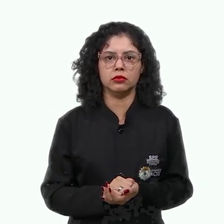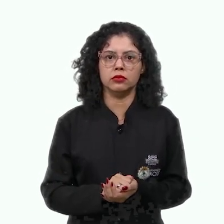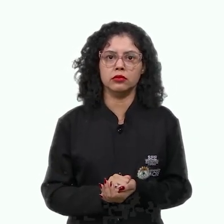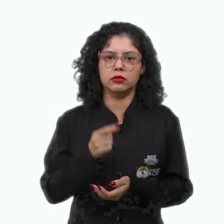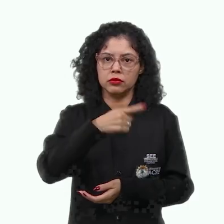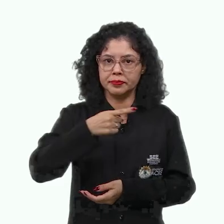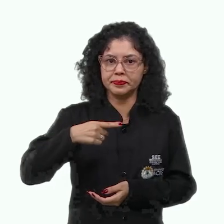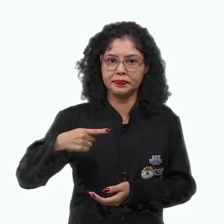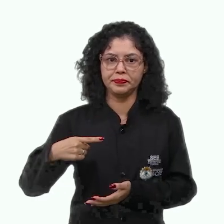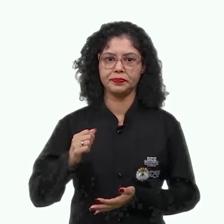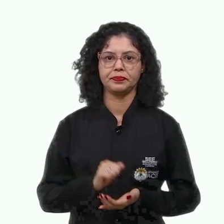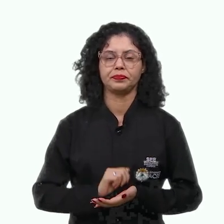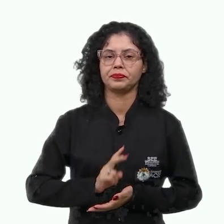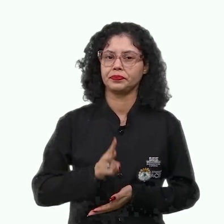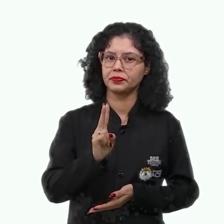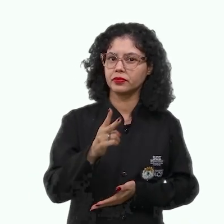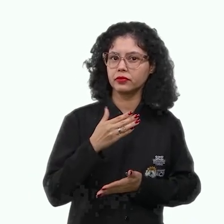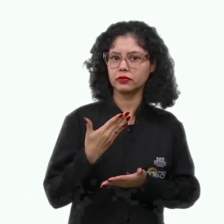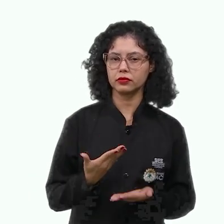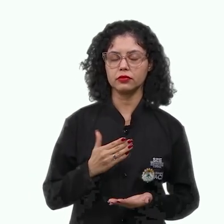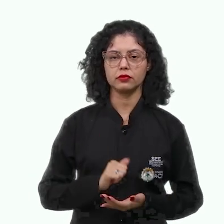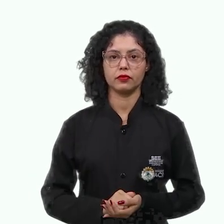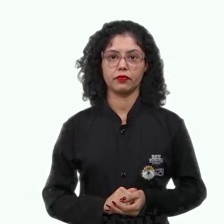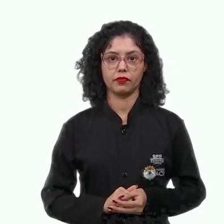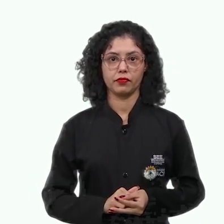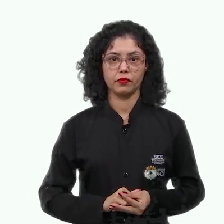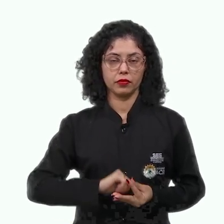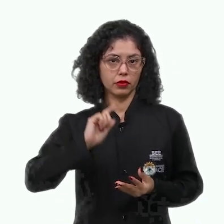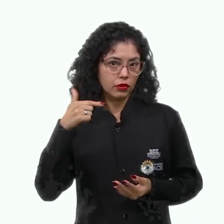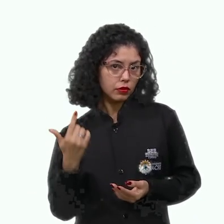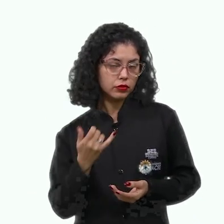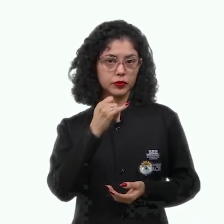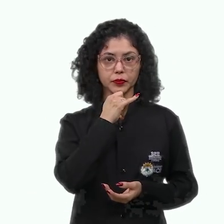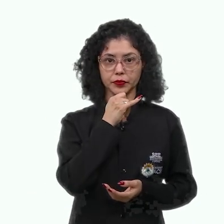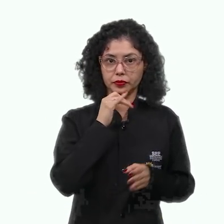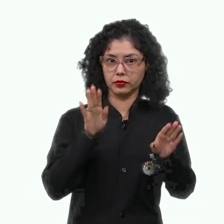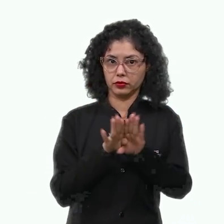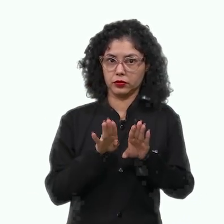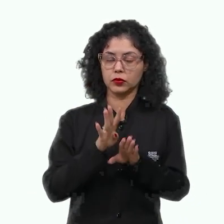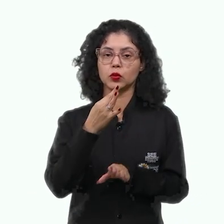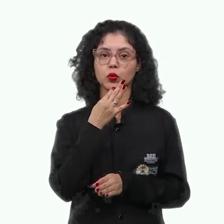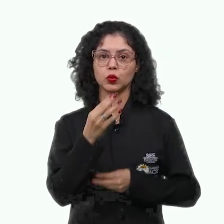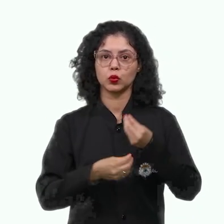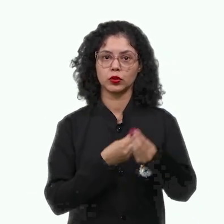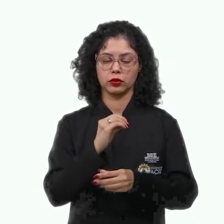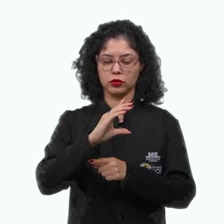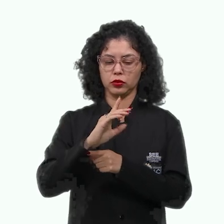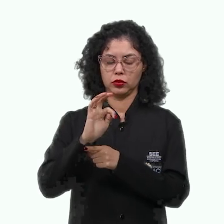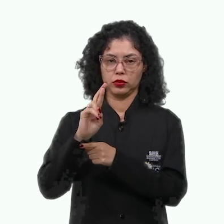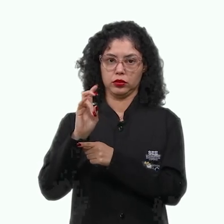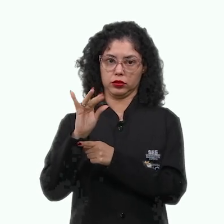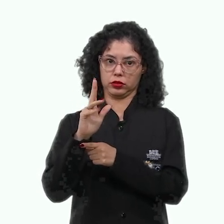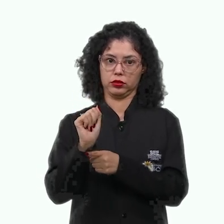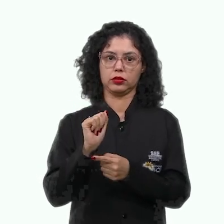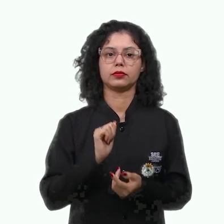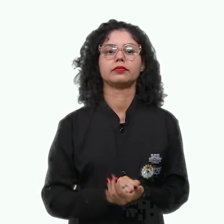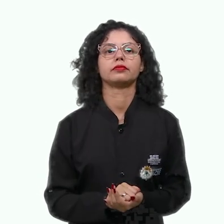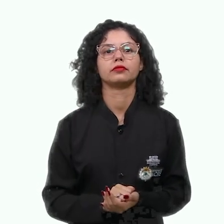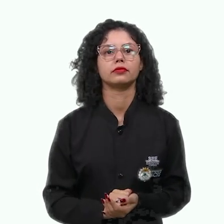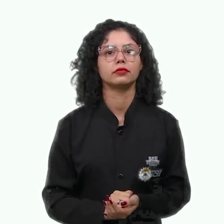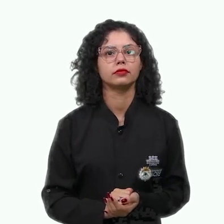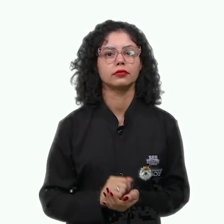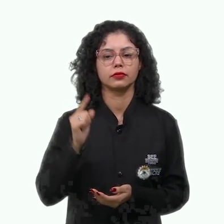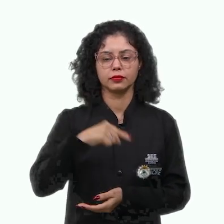lagarta. Continuando aqui, temos outros exemplos, pessoal, conhecida como Cortesia flavipes. Ela é